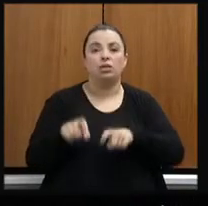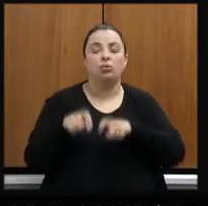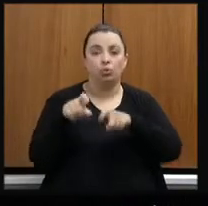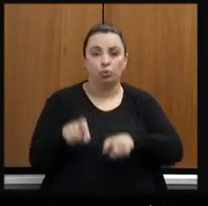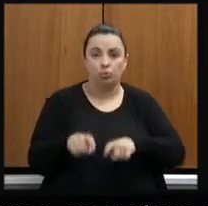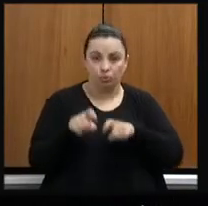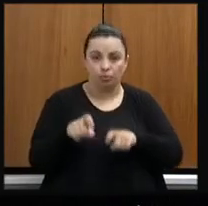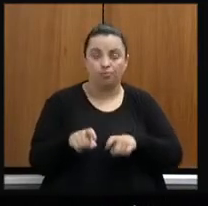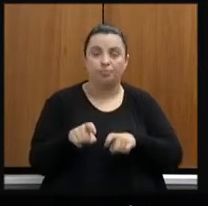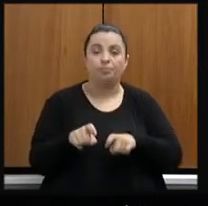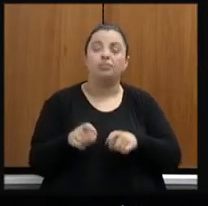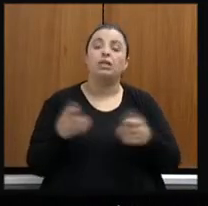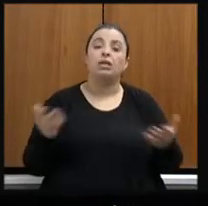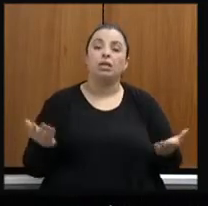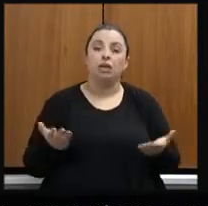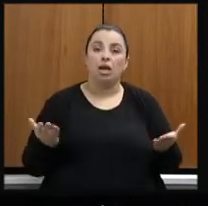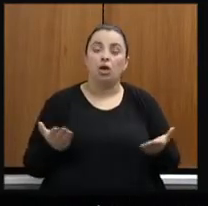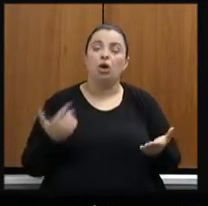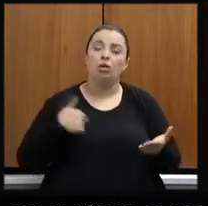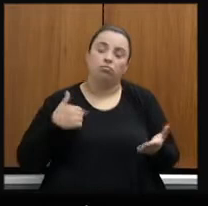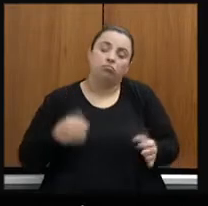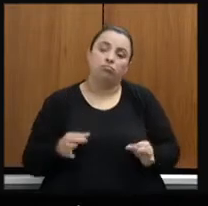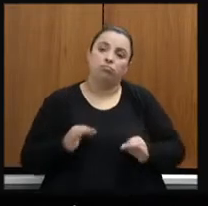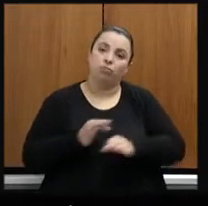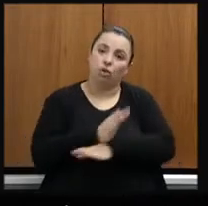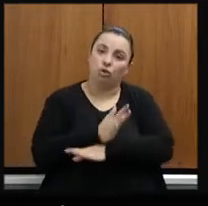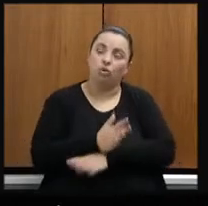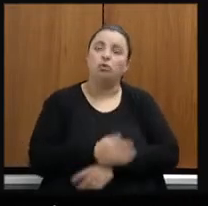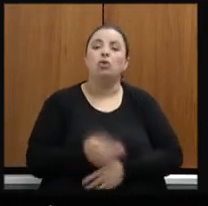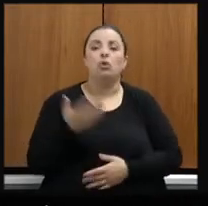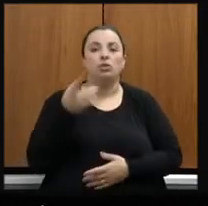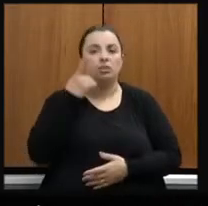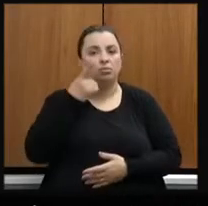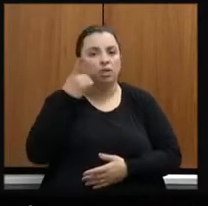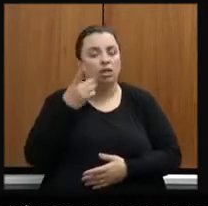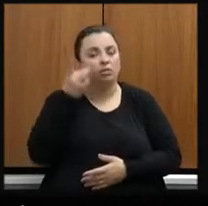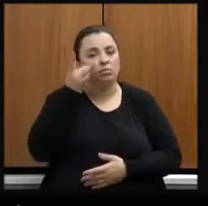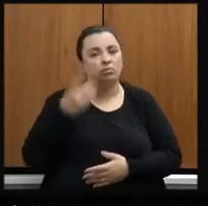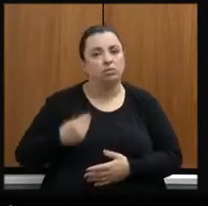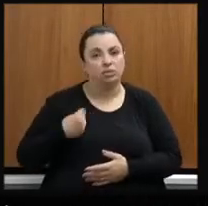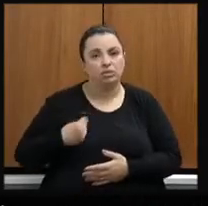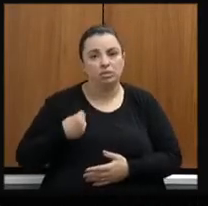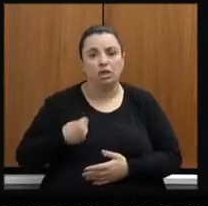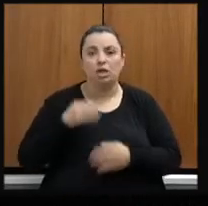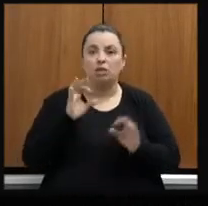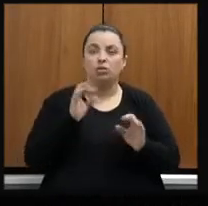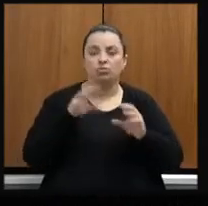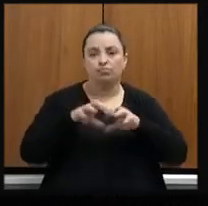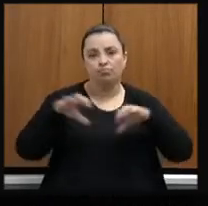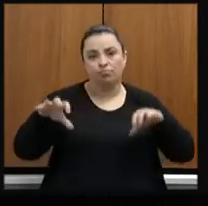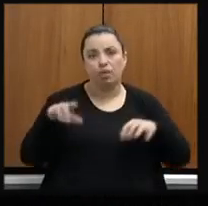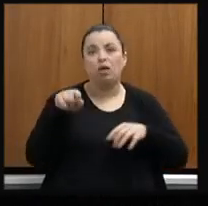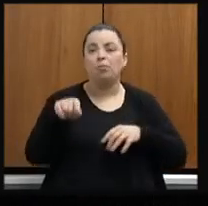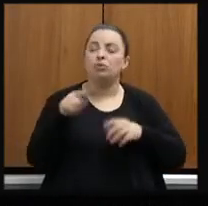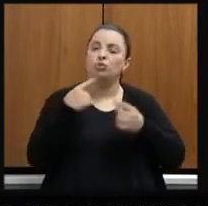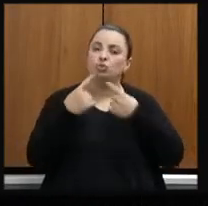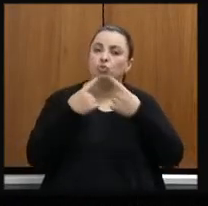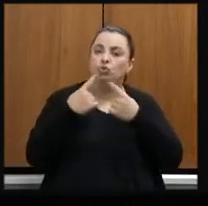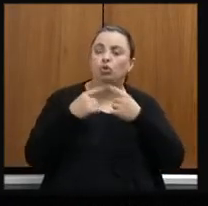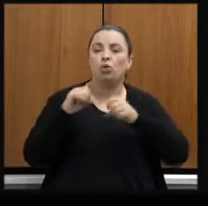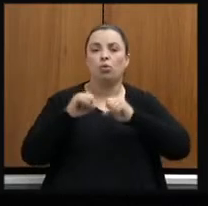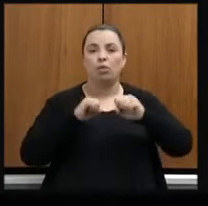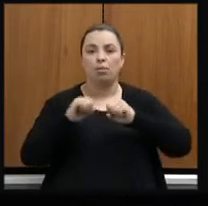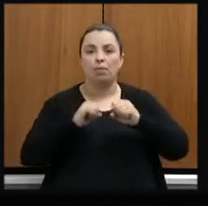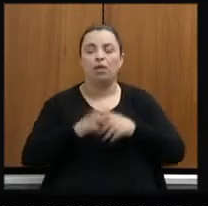e estamos aqui agora a disposição dos deputados presentes para a gente poder discutir fazer o debate